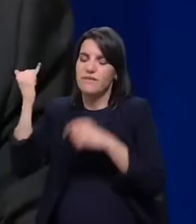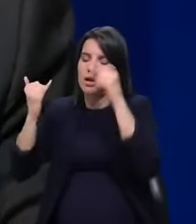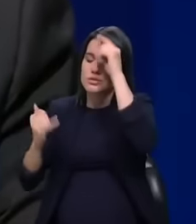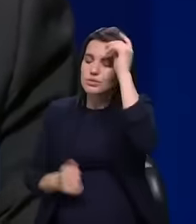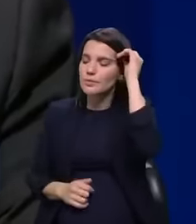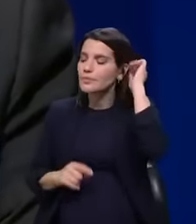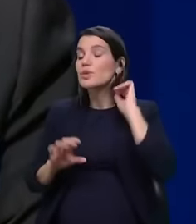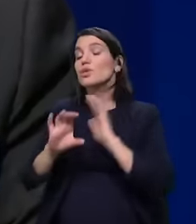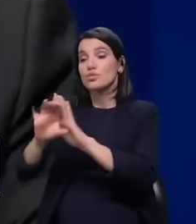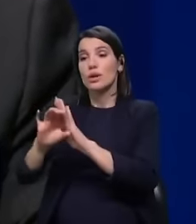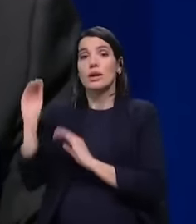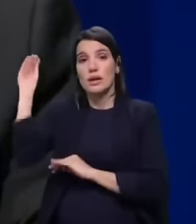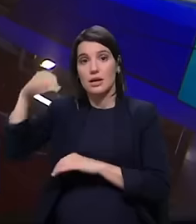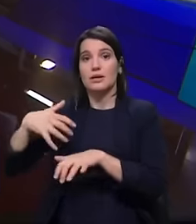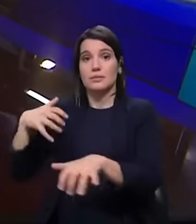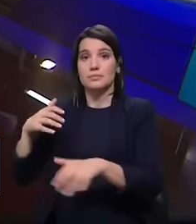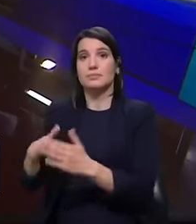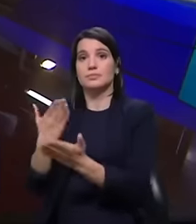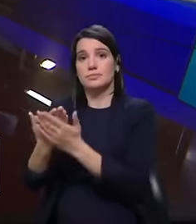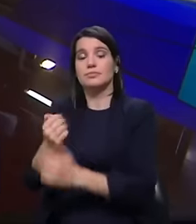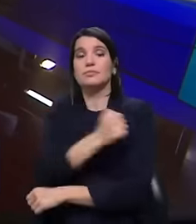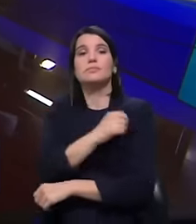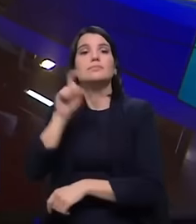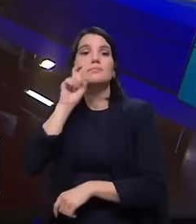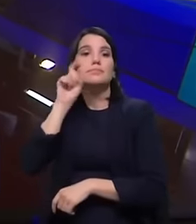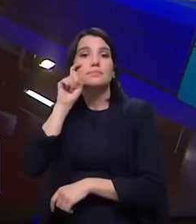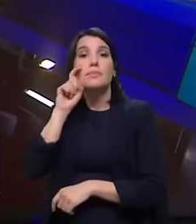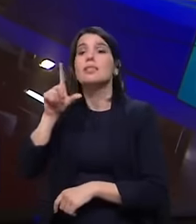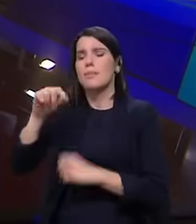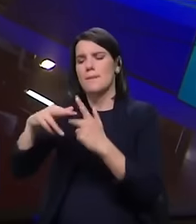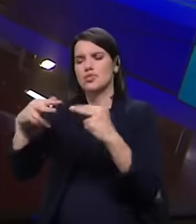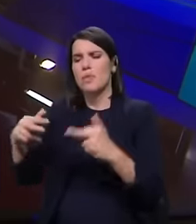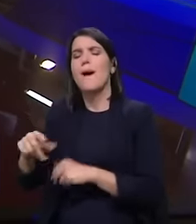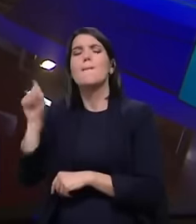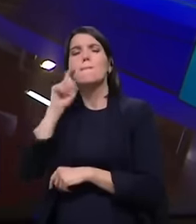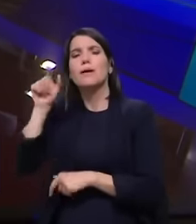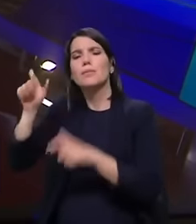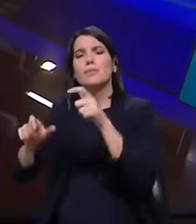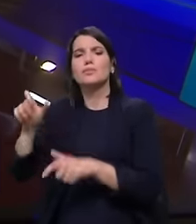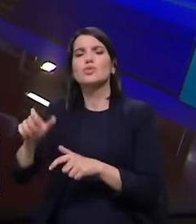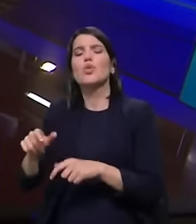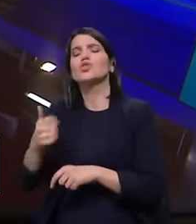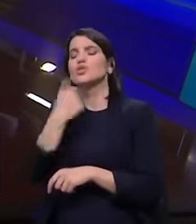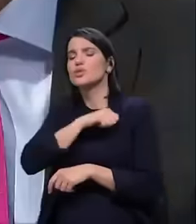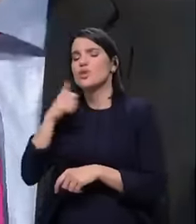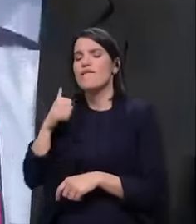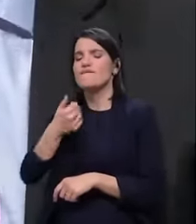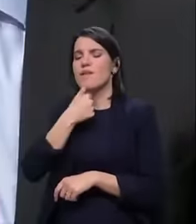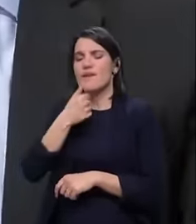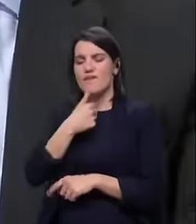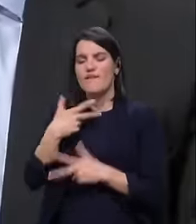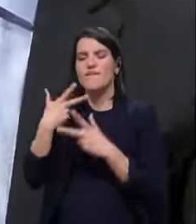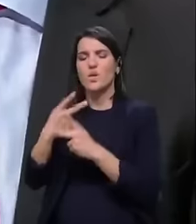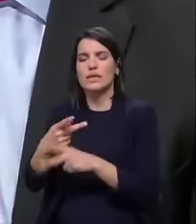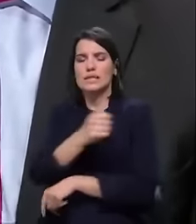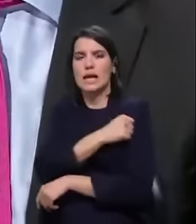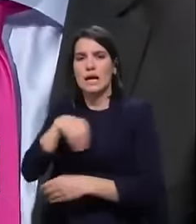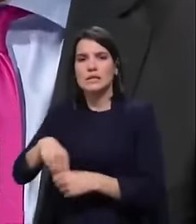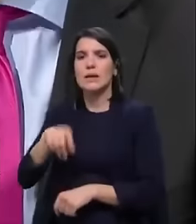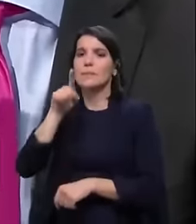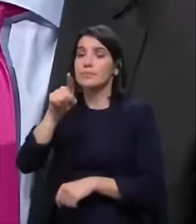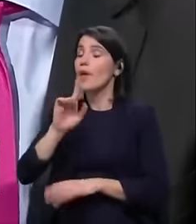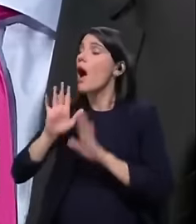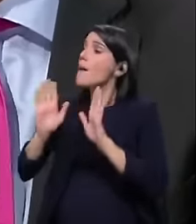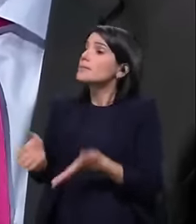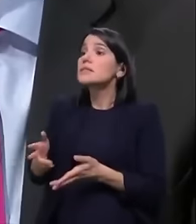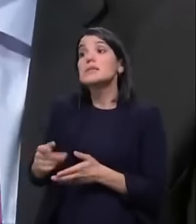Assembleia da República propôs mais casas-abrigo, até municipais, para proteger vítimas de violência doméstica, Vou-lhe dizer outra coisa, sabe? Temos que terminar. Não, mas agora a Mariana